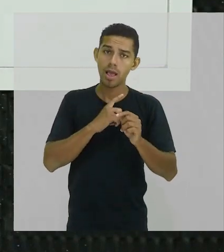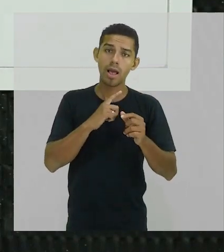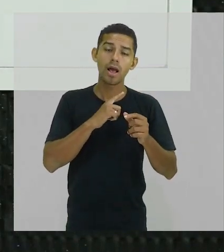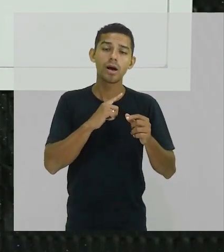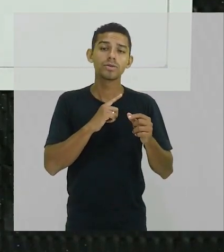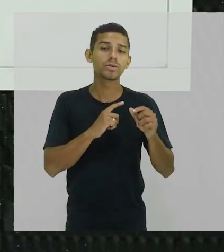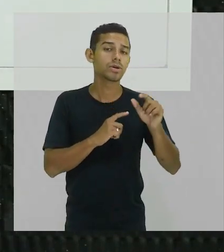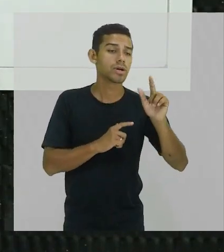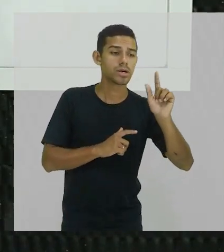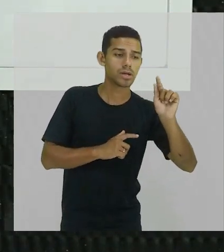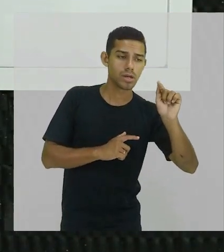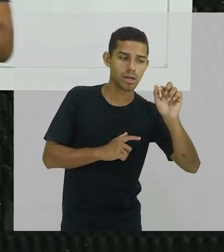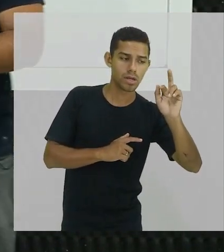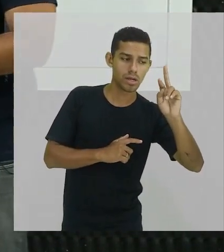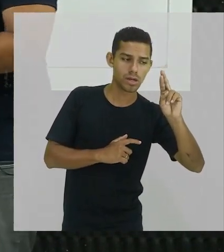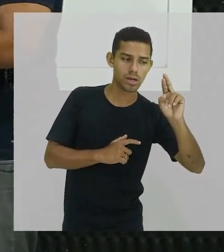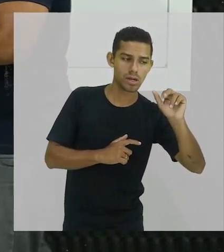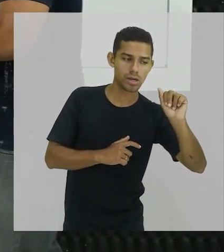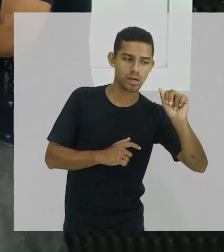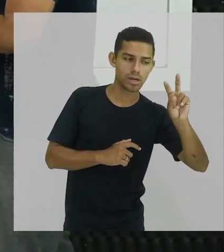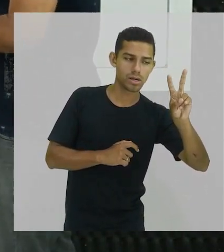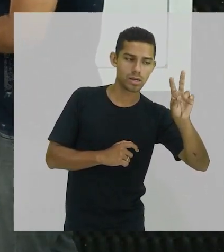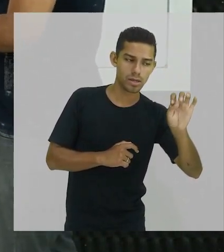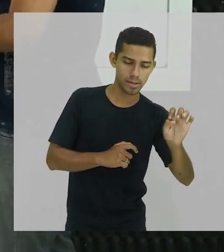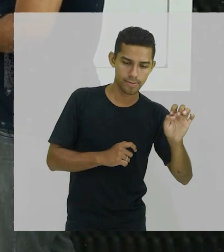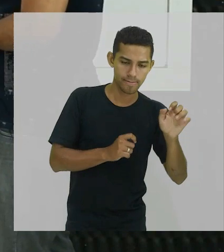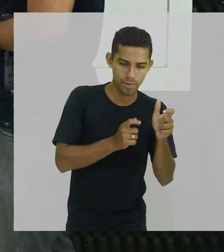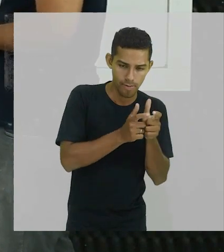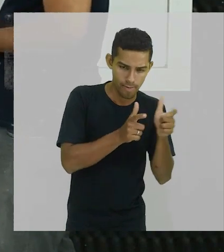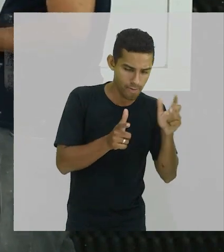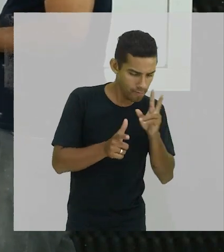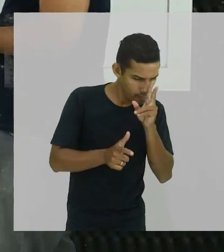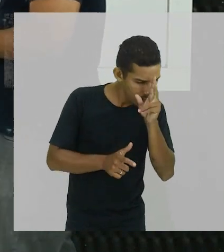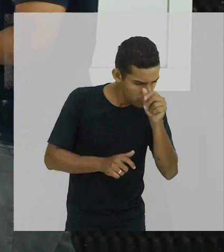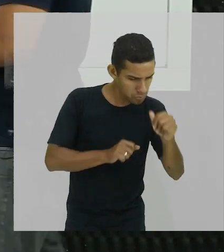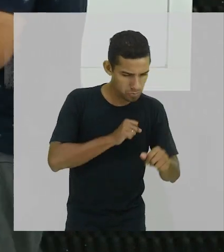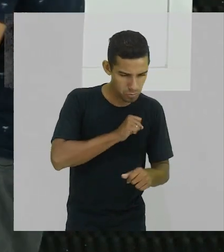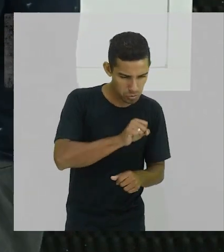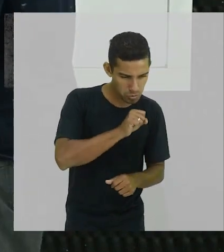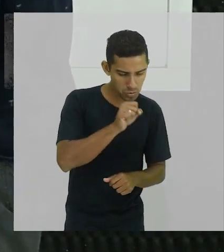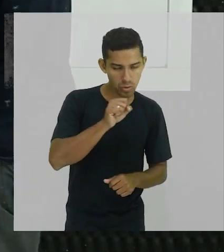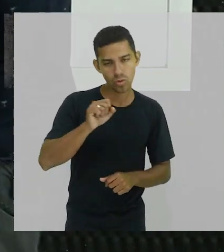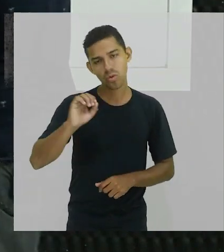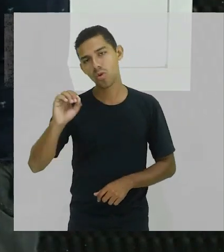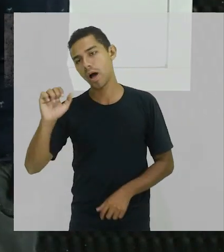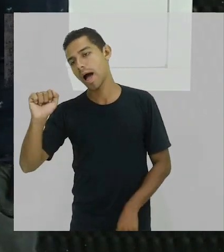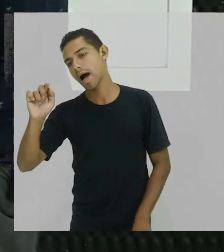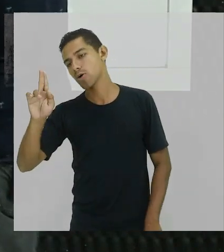agudo, certo? Então nós temos aqui som grave